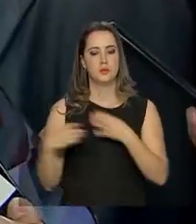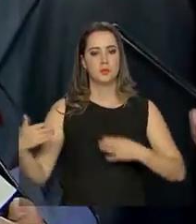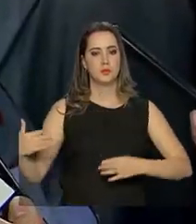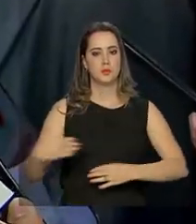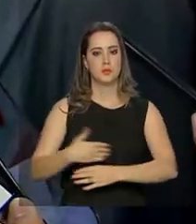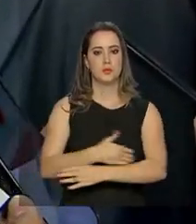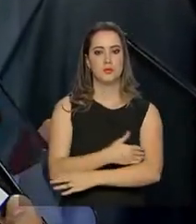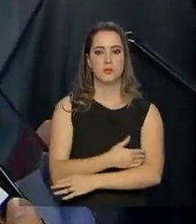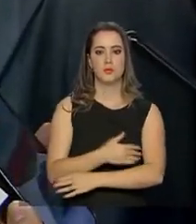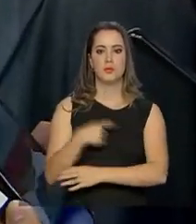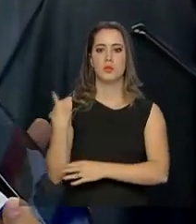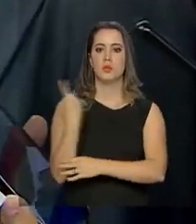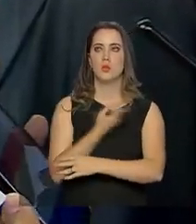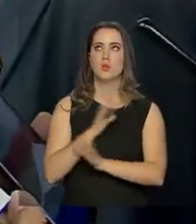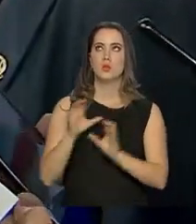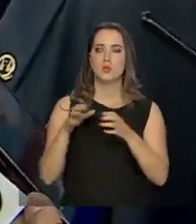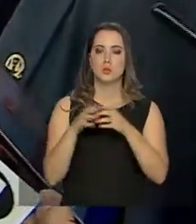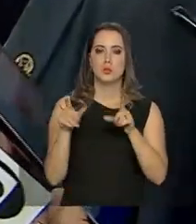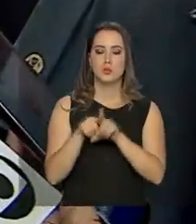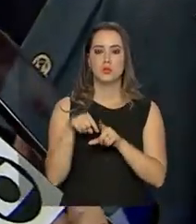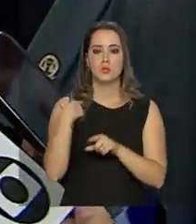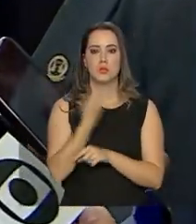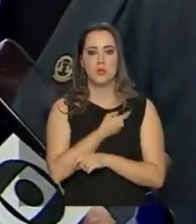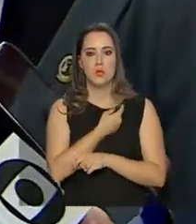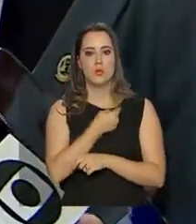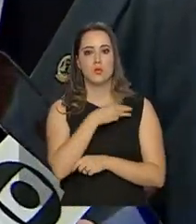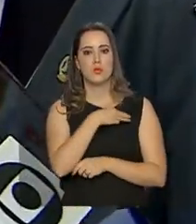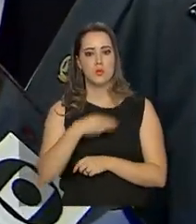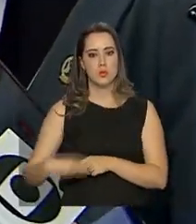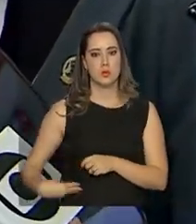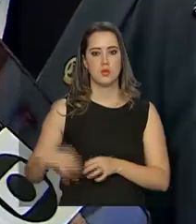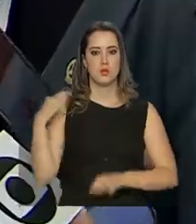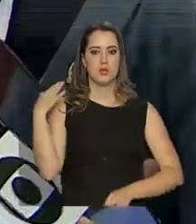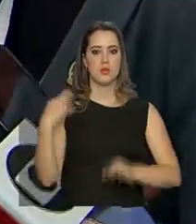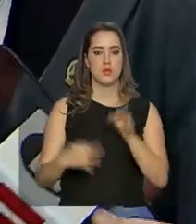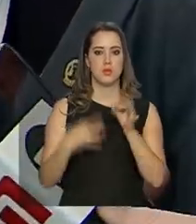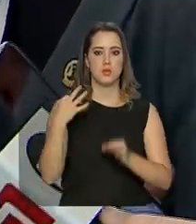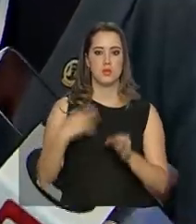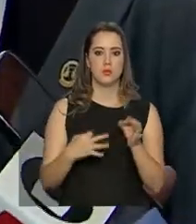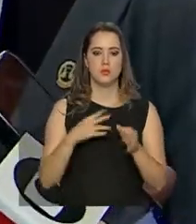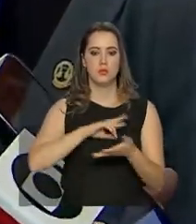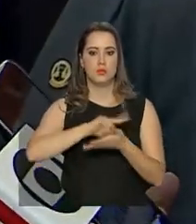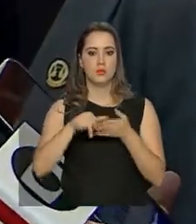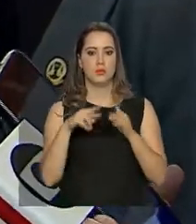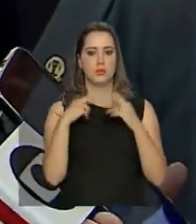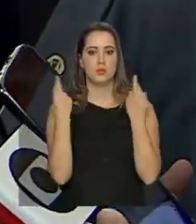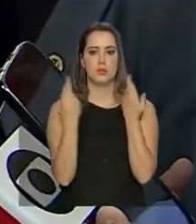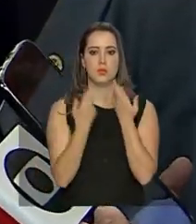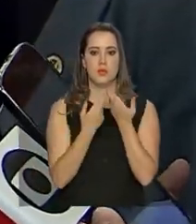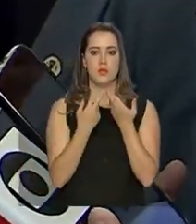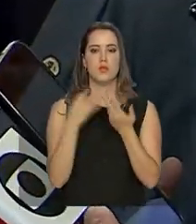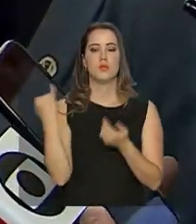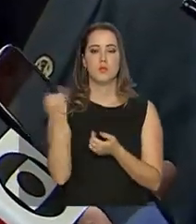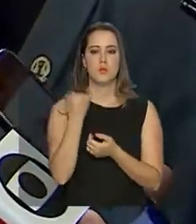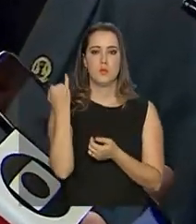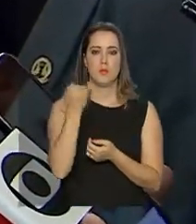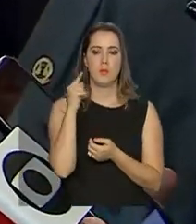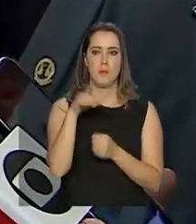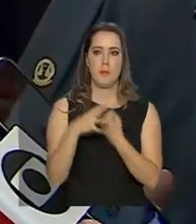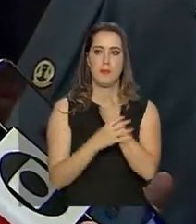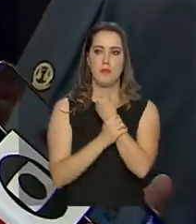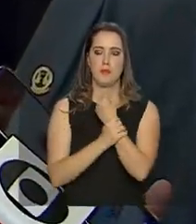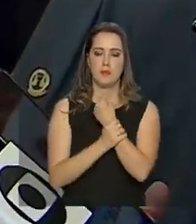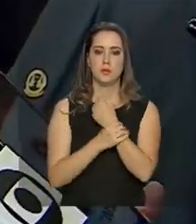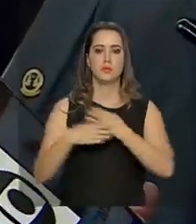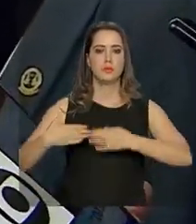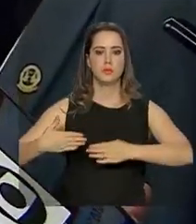a do nosso chanceler a nós mesmos na justiça sobre o segurança institucional tem feito muitos milhões relativamente à segurança das